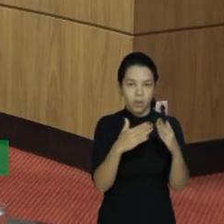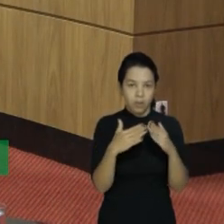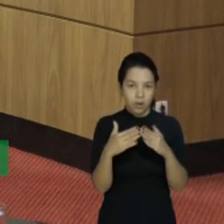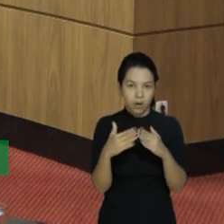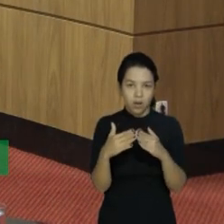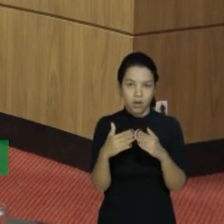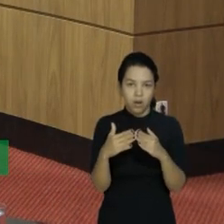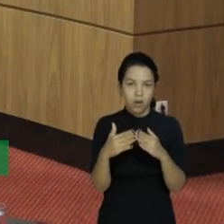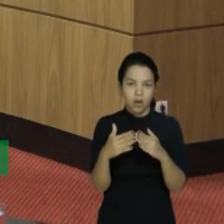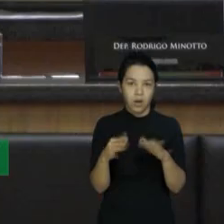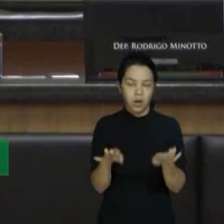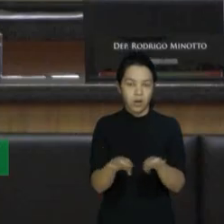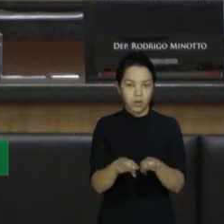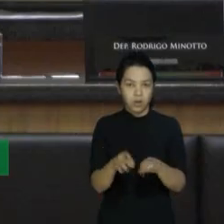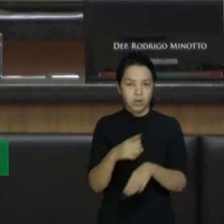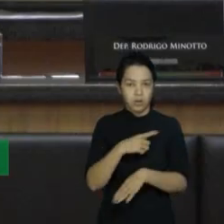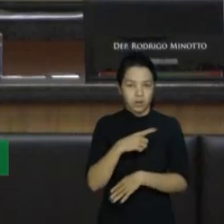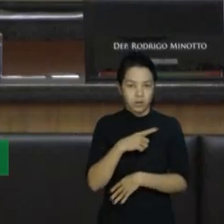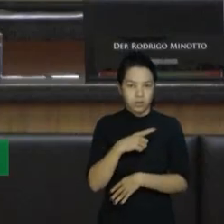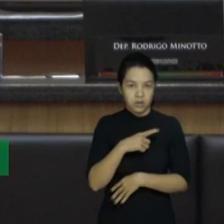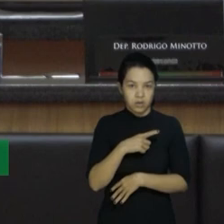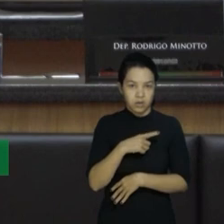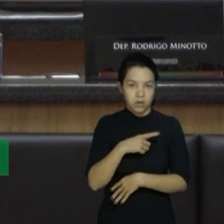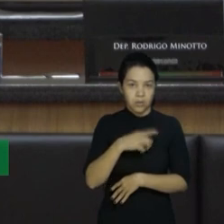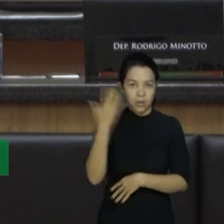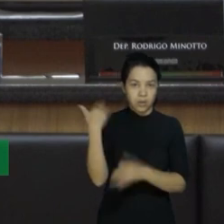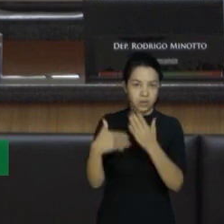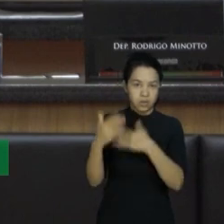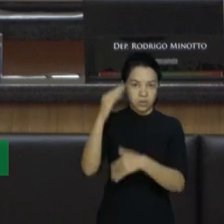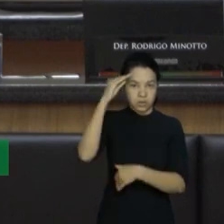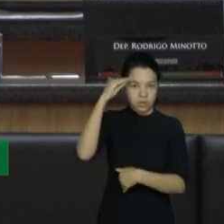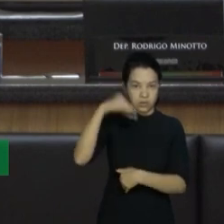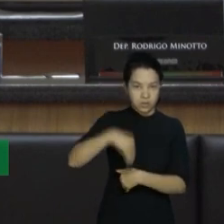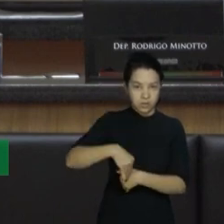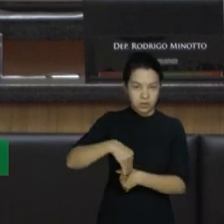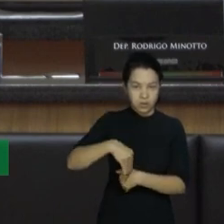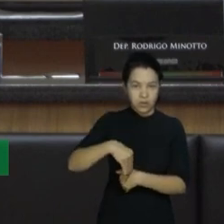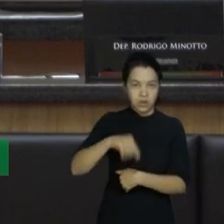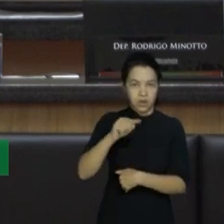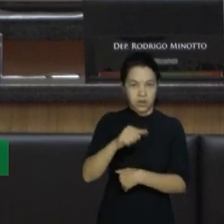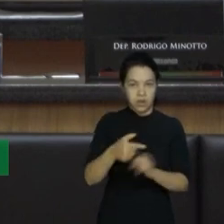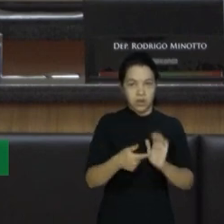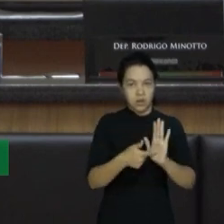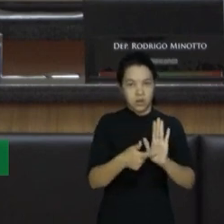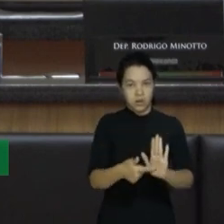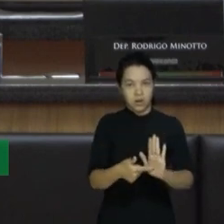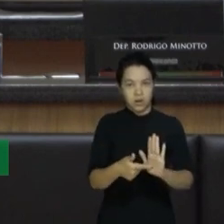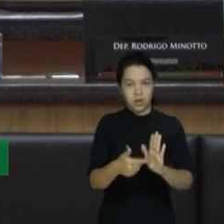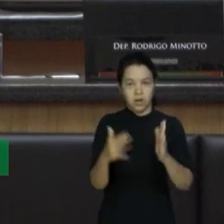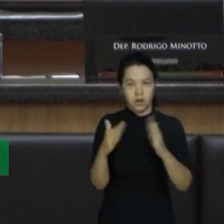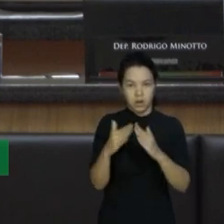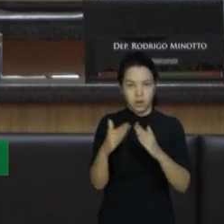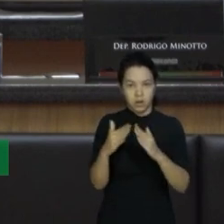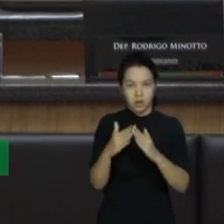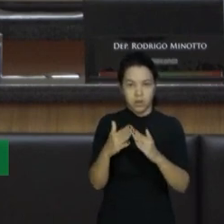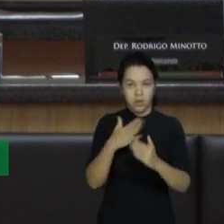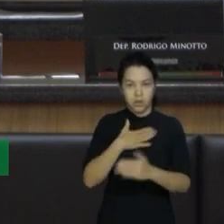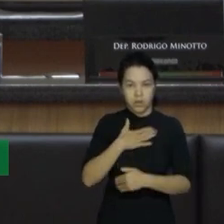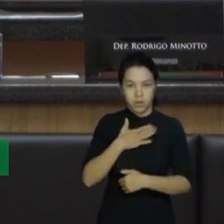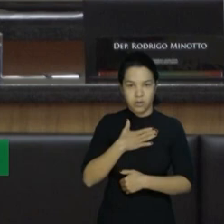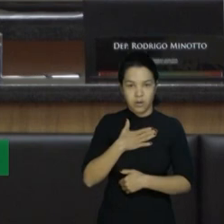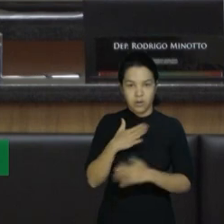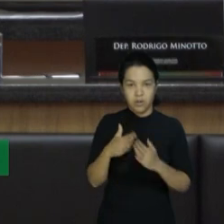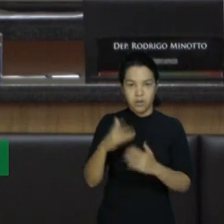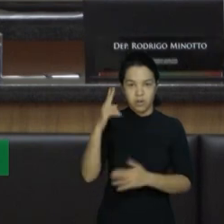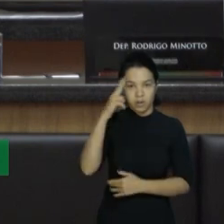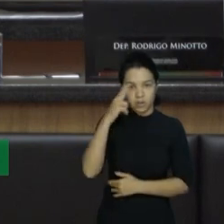e, quando tinha desistido, ele veio e apresentou um apartamento. E a minha esposa e eu realizamos